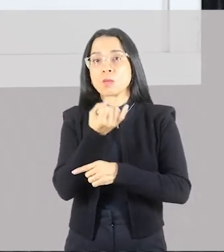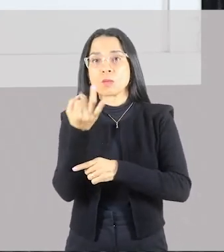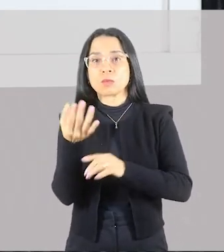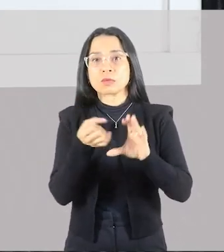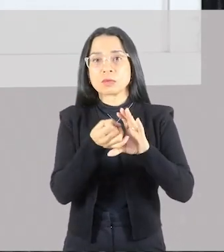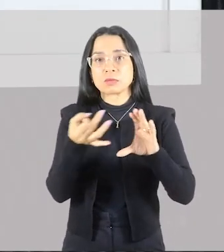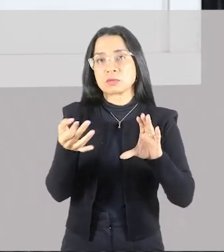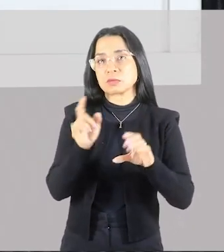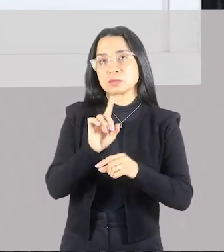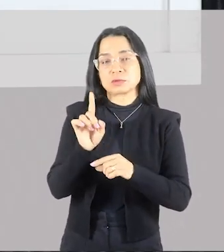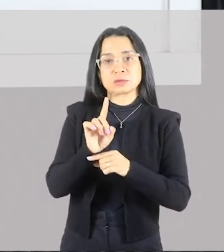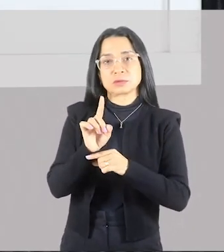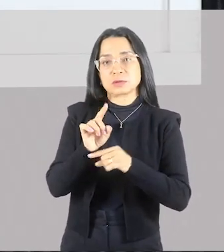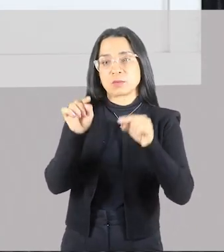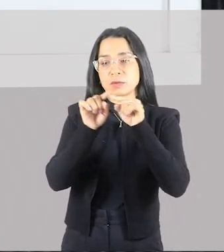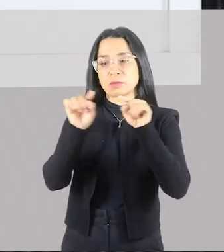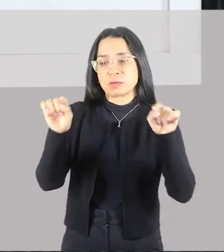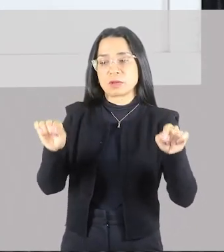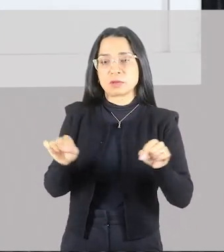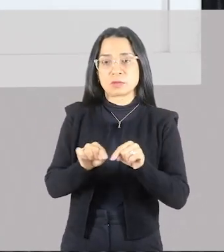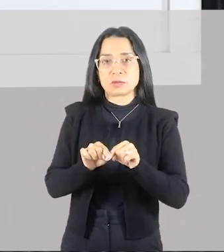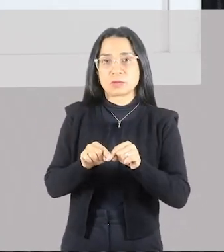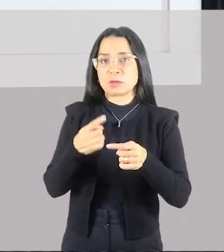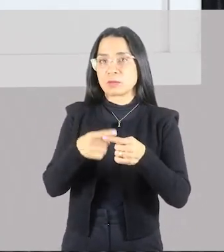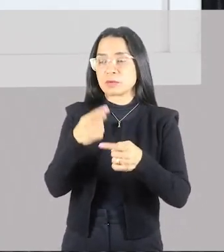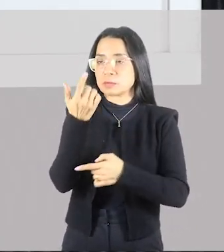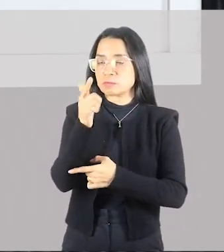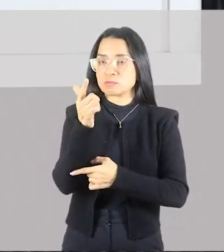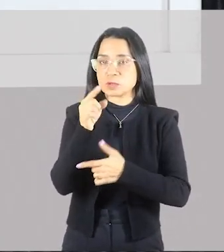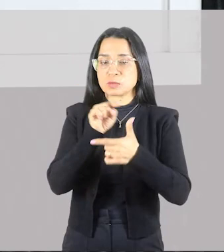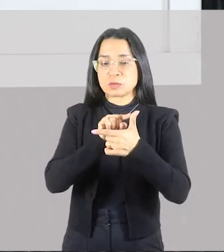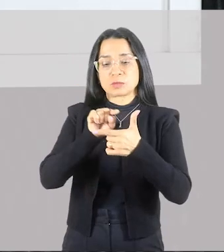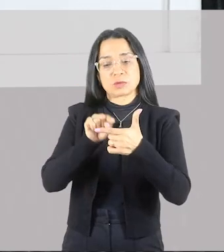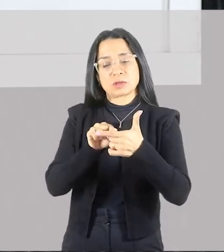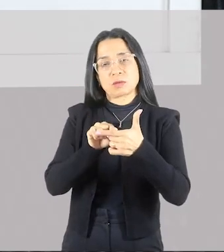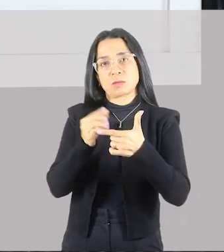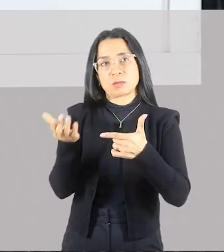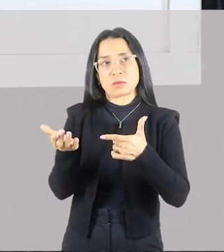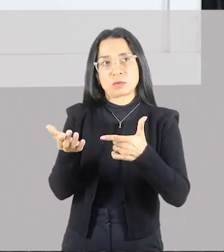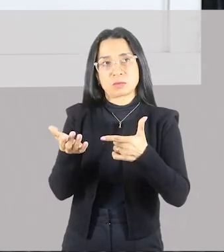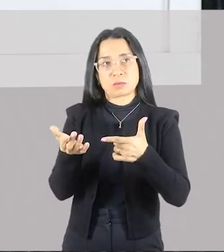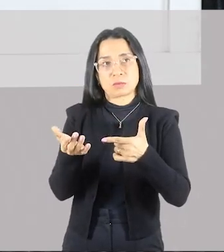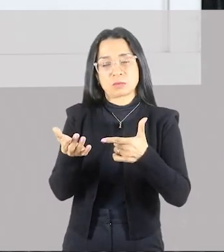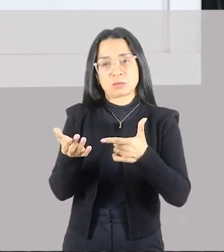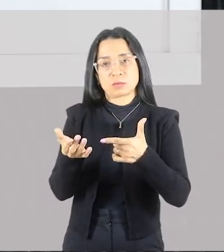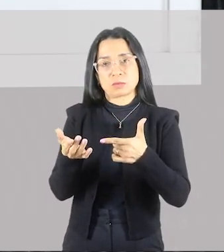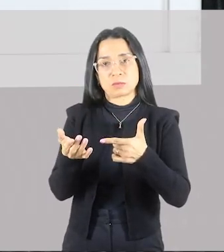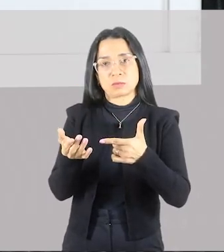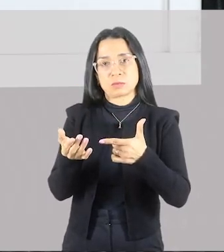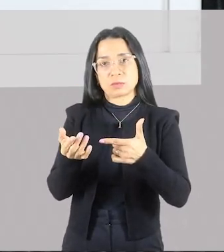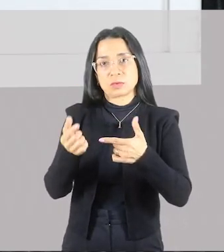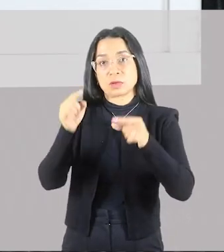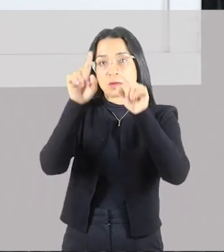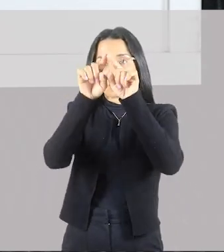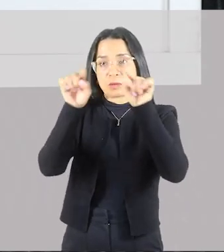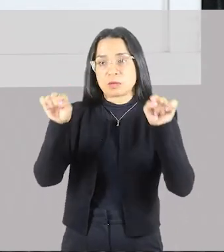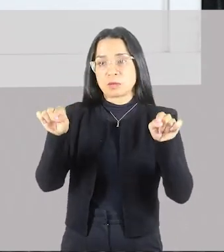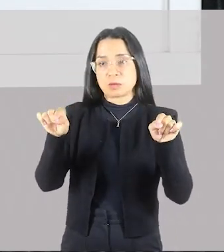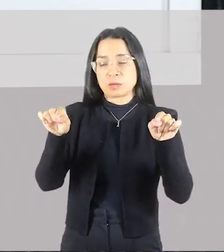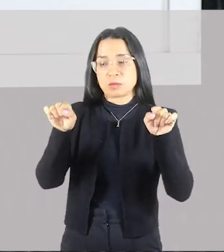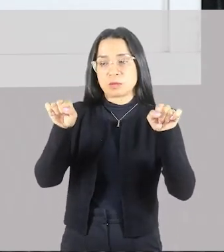não é um retângulo, porque ele não tem os ângulos retos. Na verdade, os ângulos opostos é que são iguais. Esse ângulo aqui é igual a